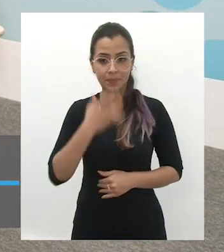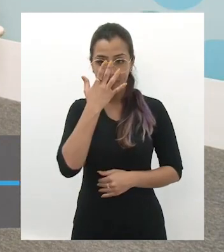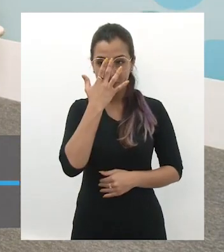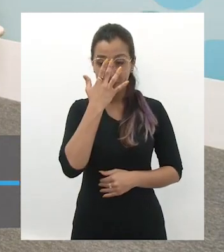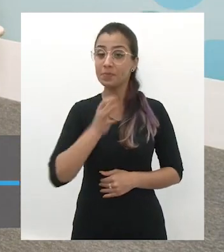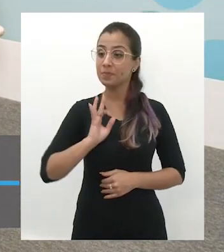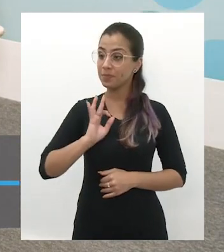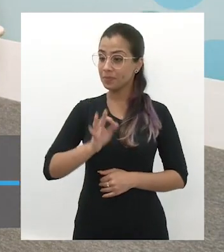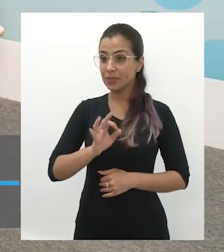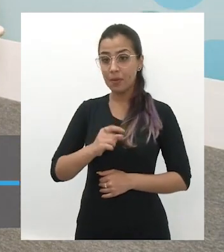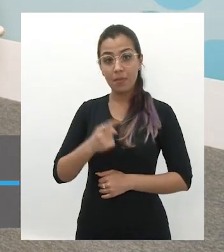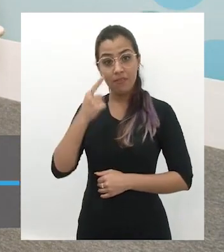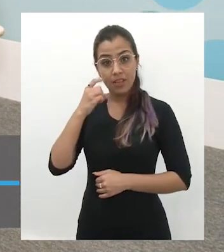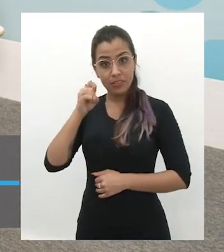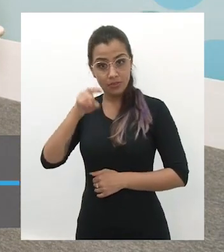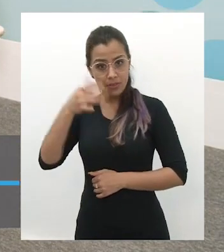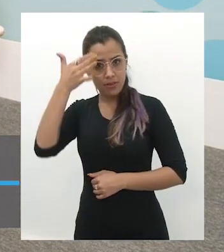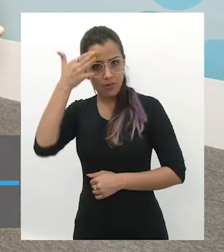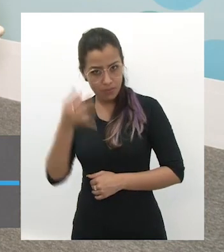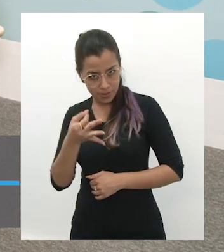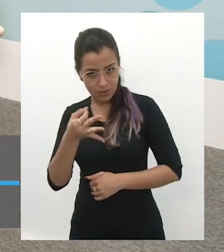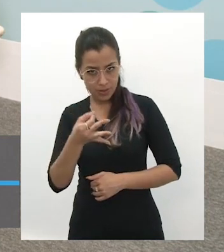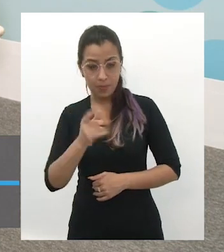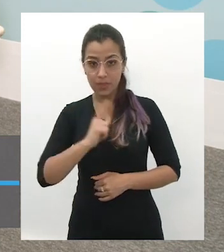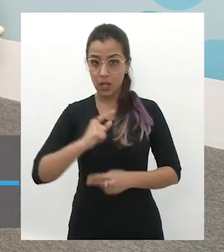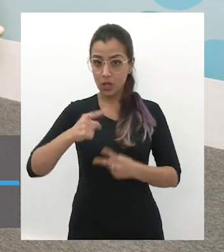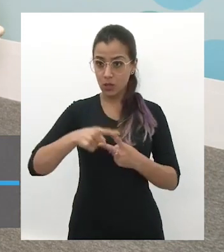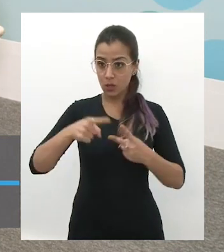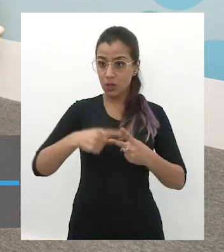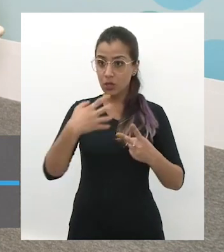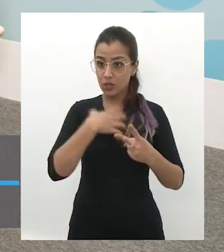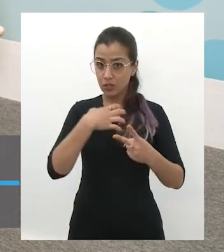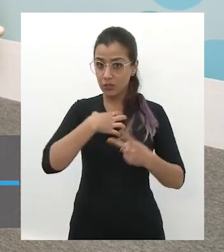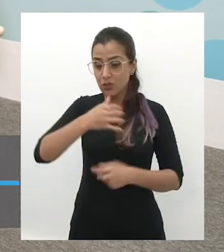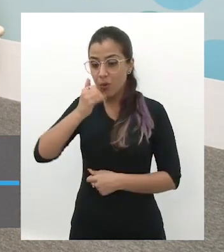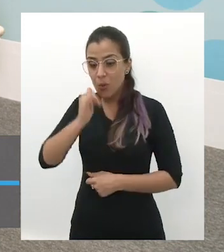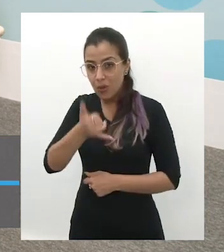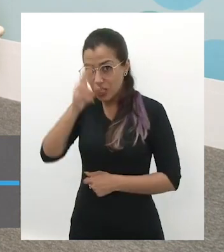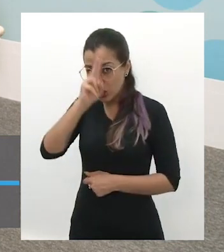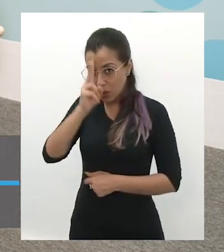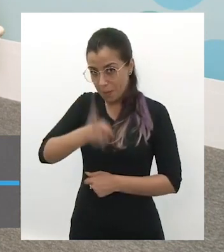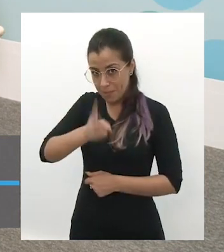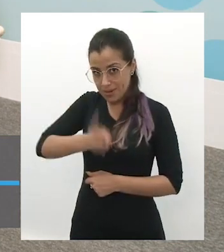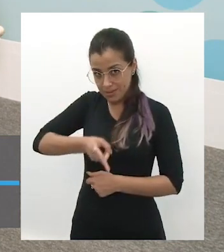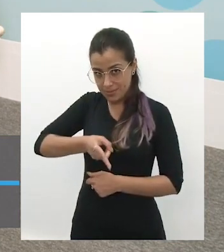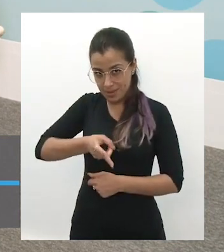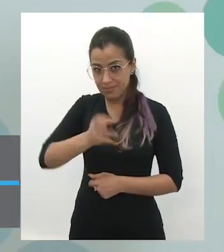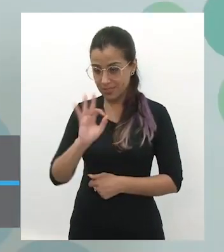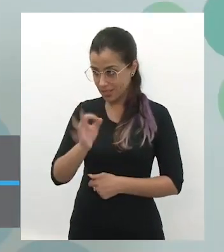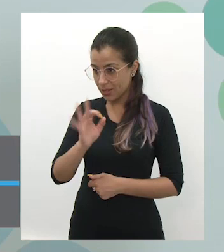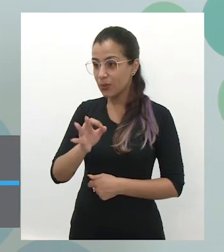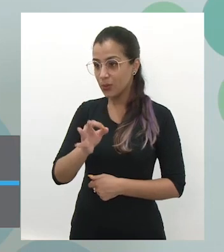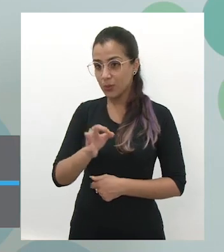vocês entenderam. Olha só, nós falamos de duas formas de contar a mesma história, não foi isso, Pro? Exatamente. A